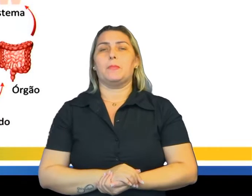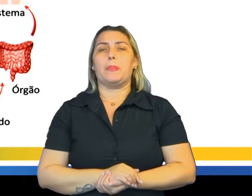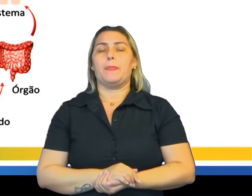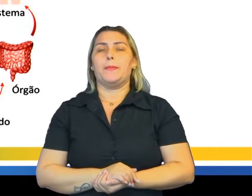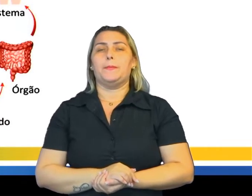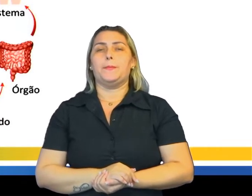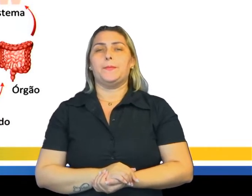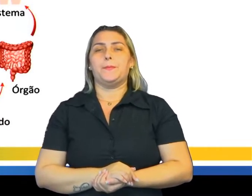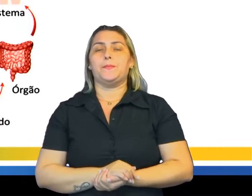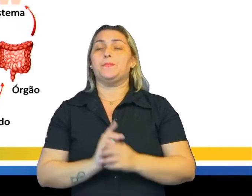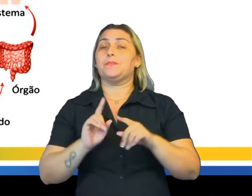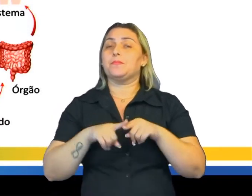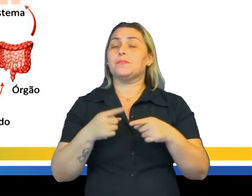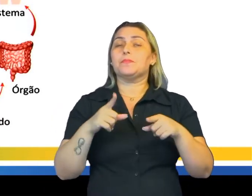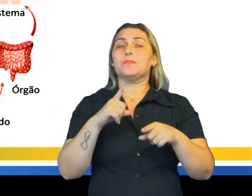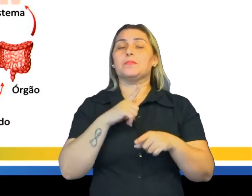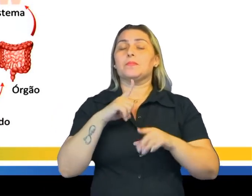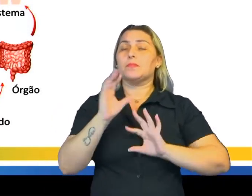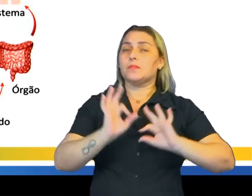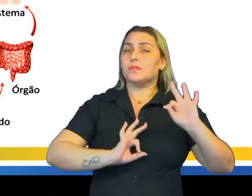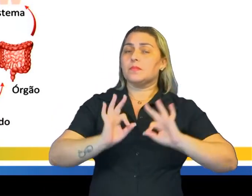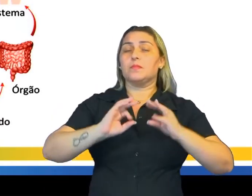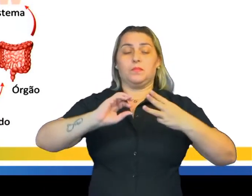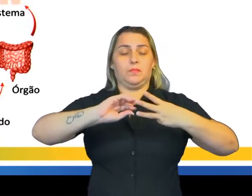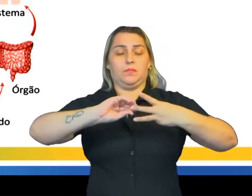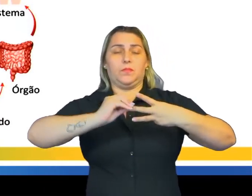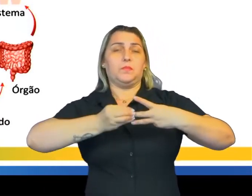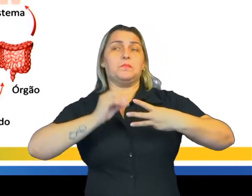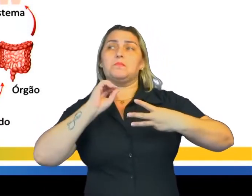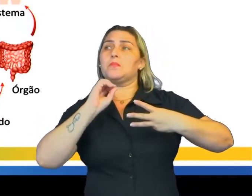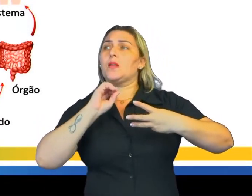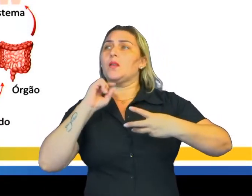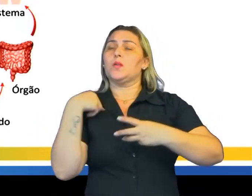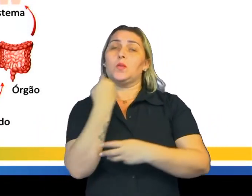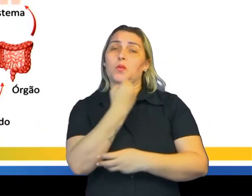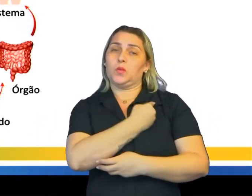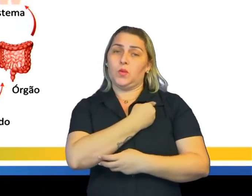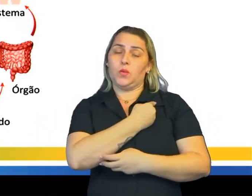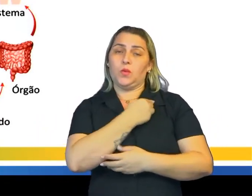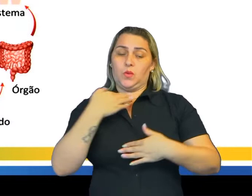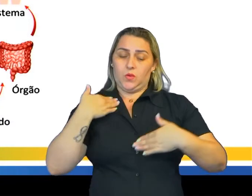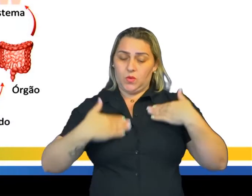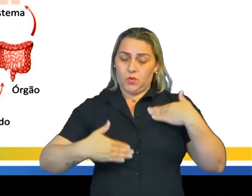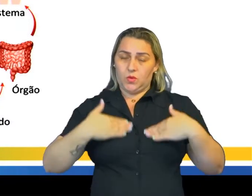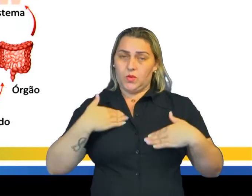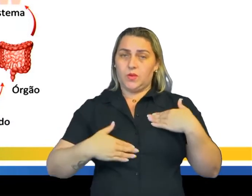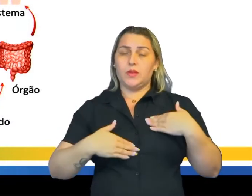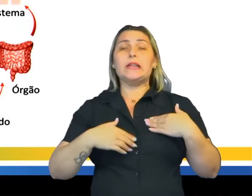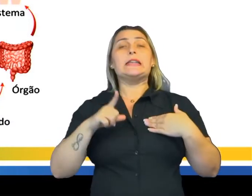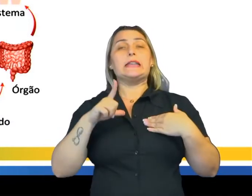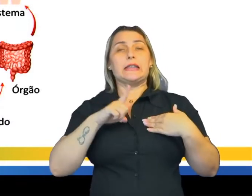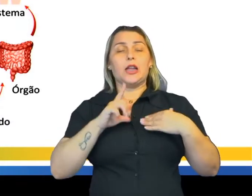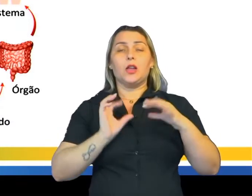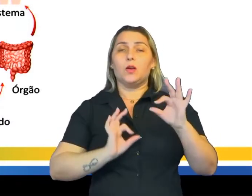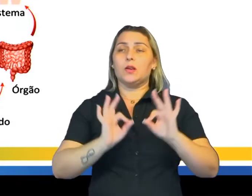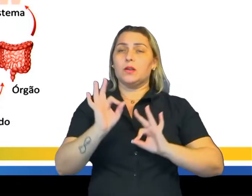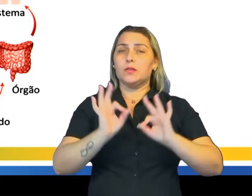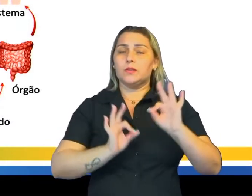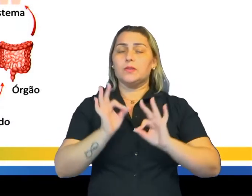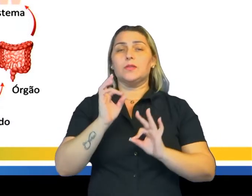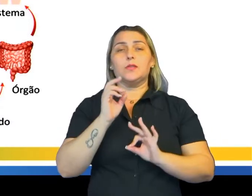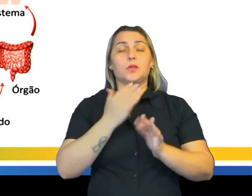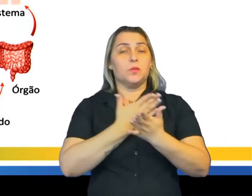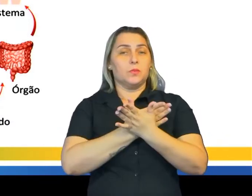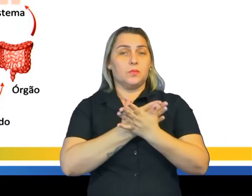doença. Nós temos a nossa organização celular. O que seria isso? Como o nosso organismo está organizado?